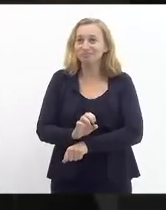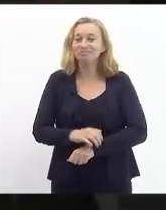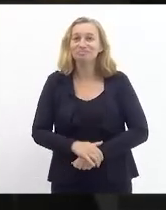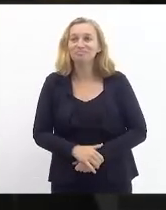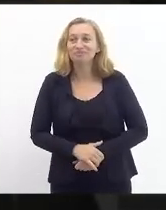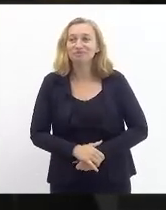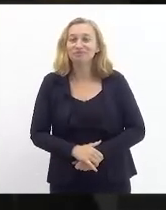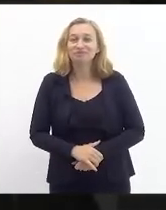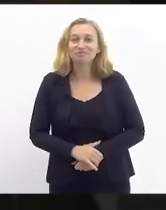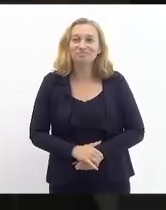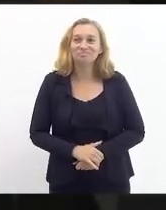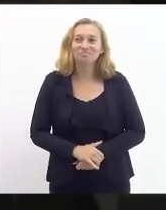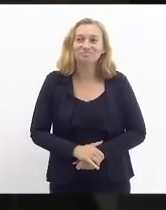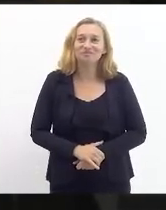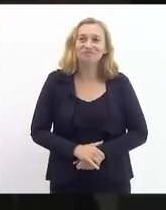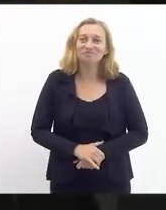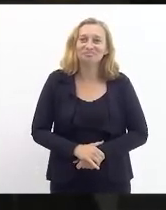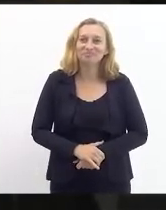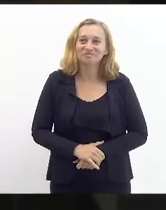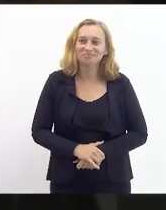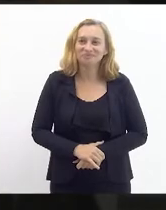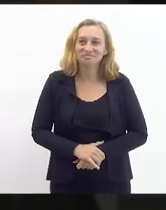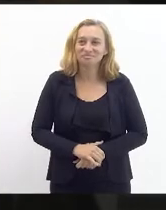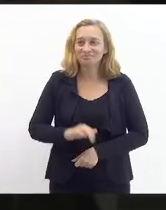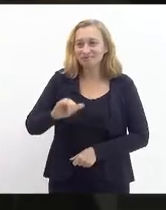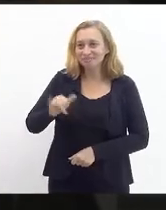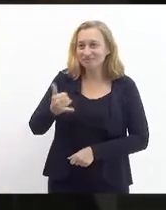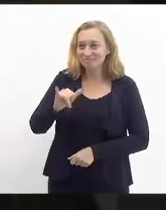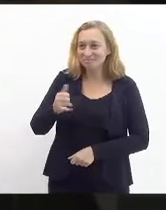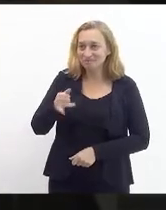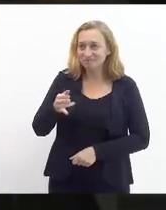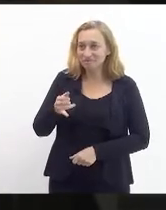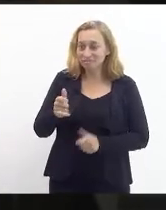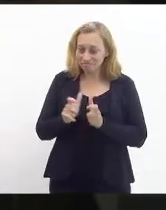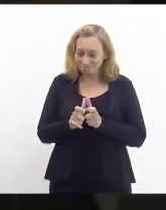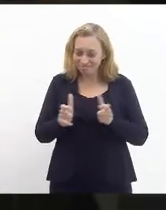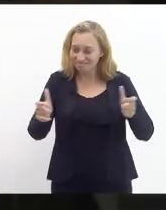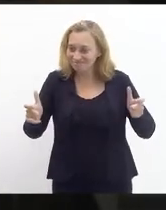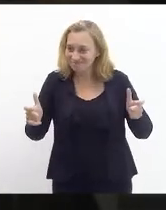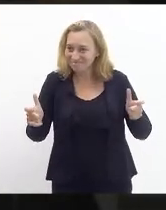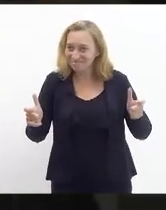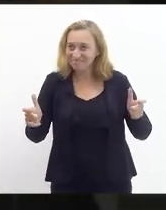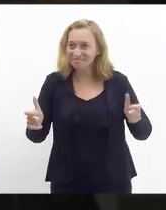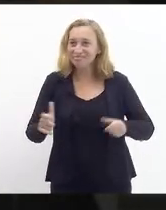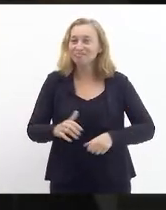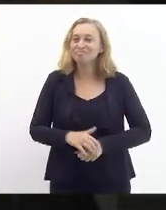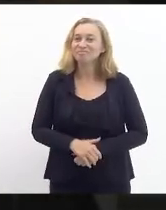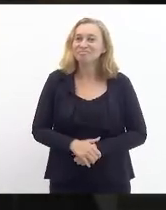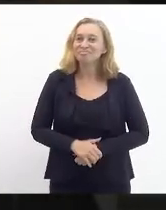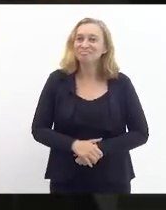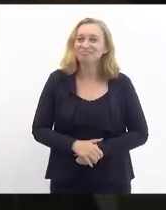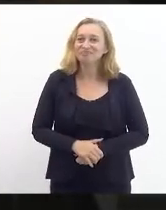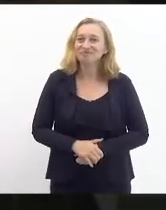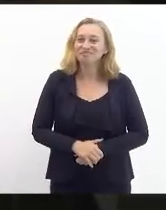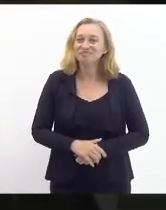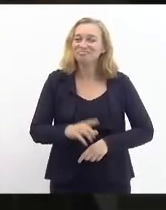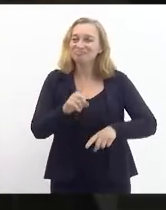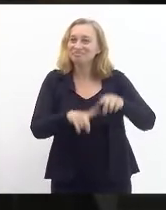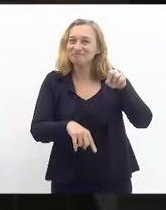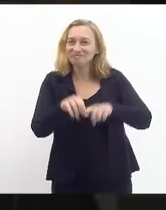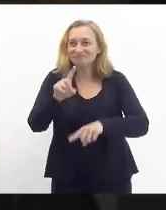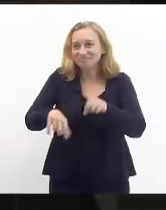sobreviver uma inflação desse tamanho e os